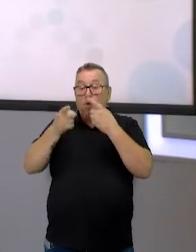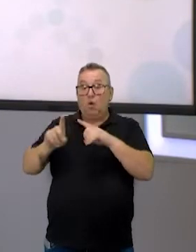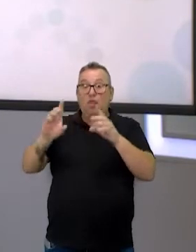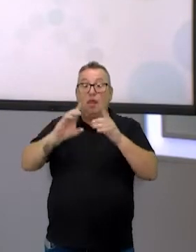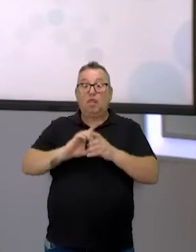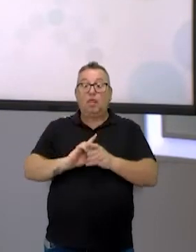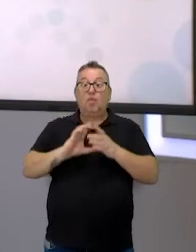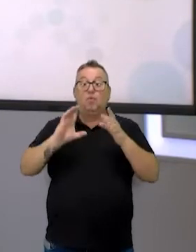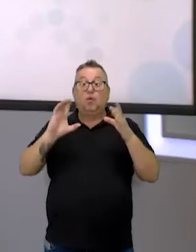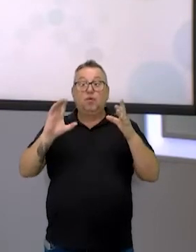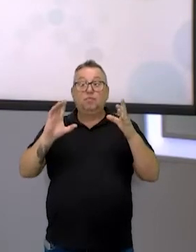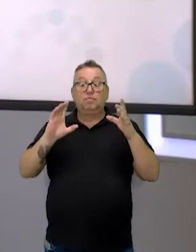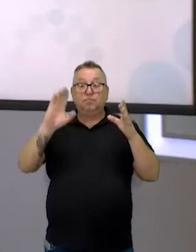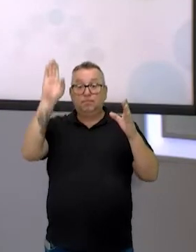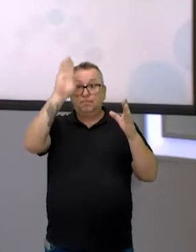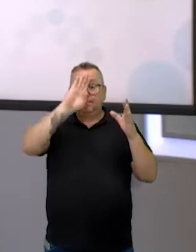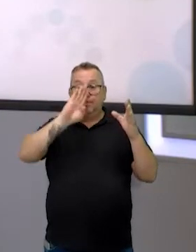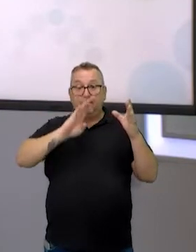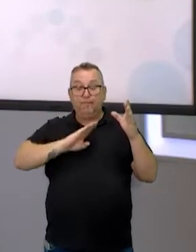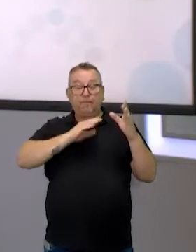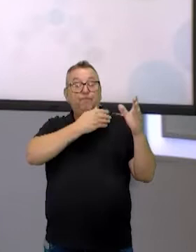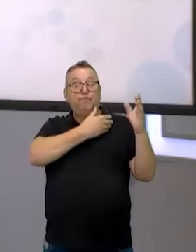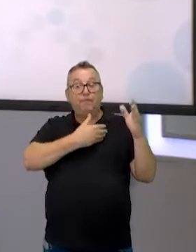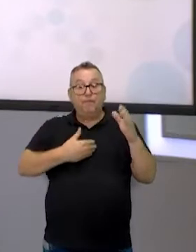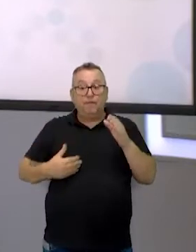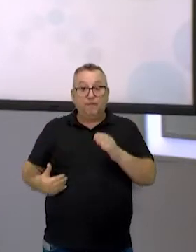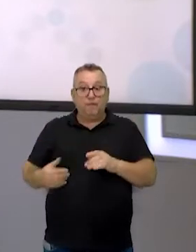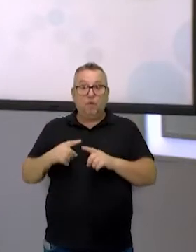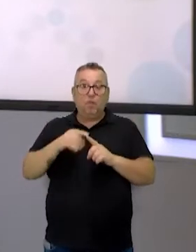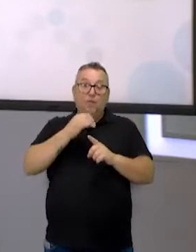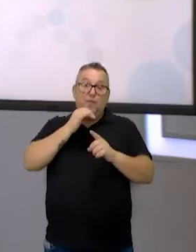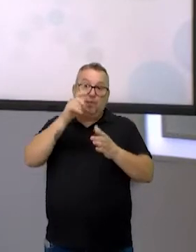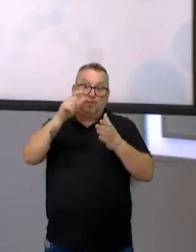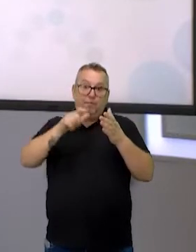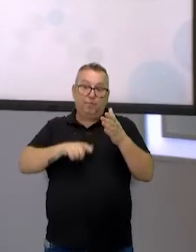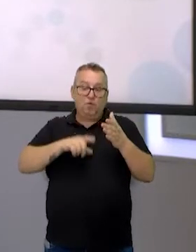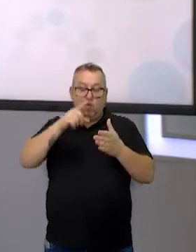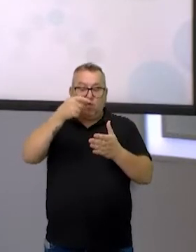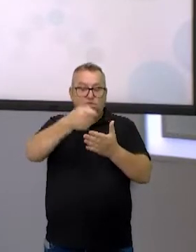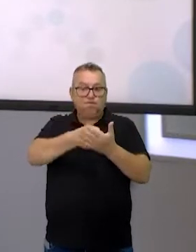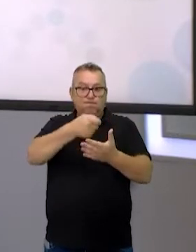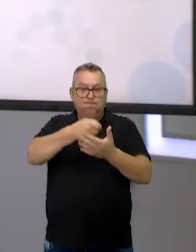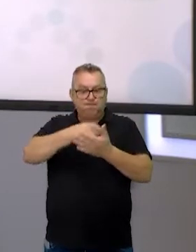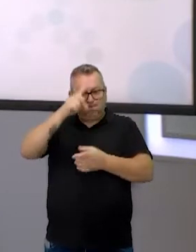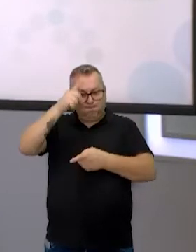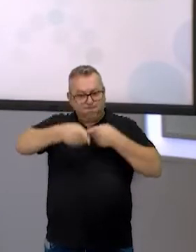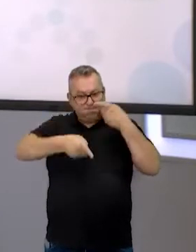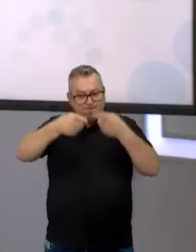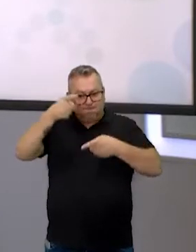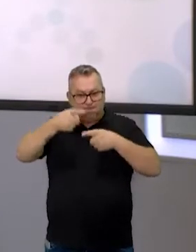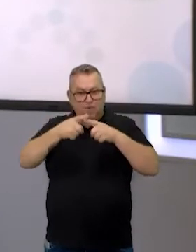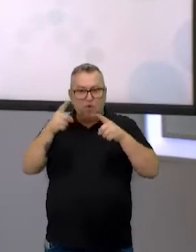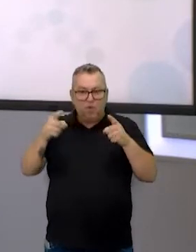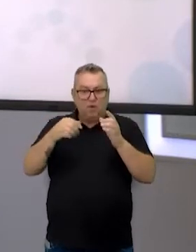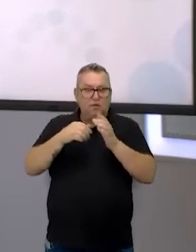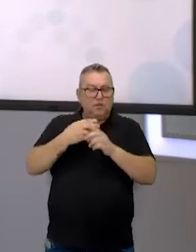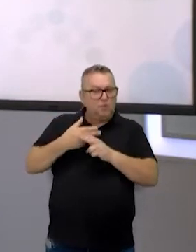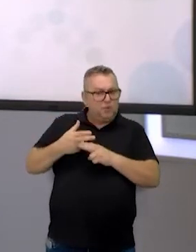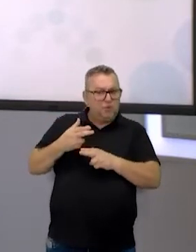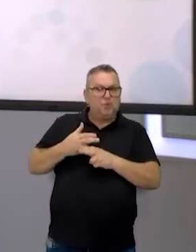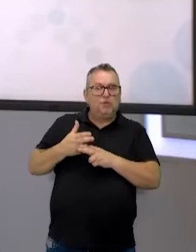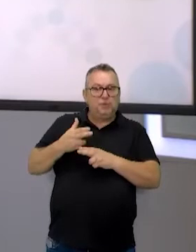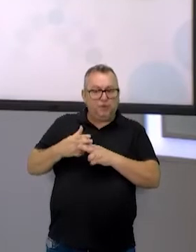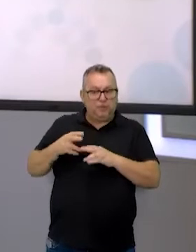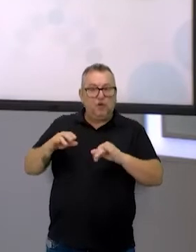antidemocrático, aonde o Brasil foi governado por um modelo ditatorial, ainda que disfarçado. O Brasil